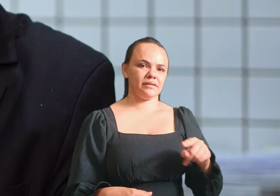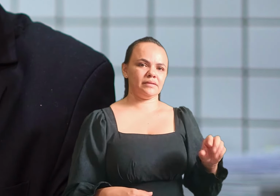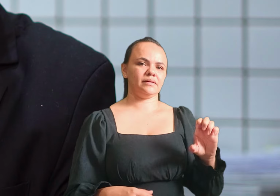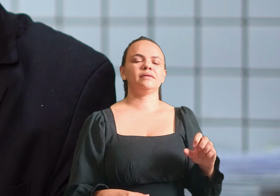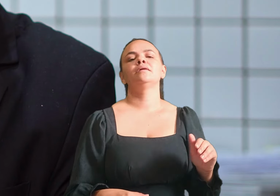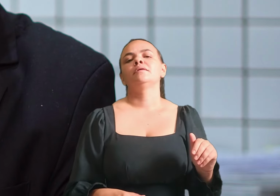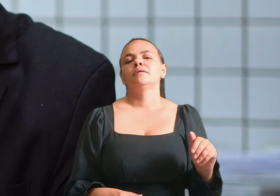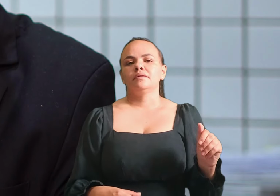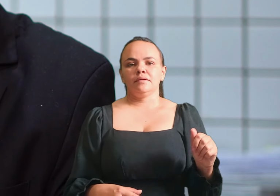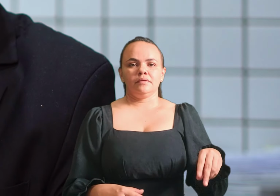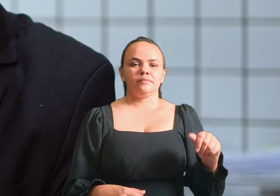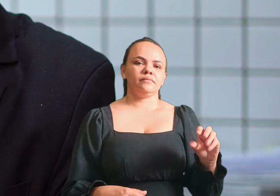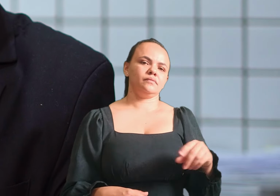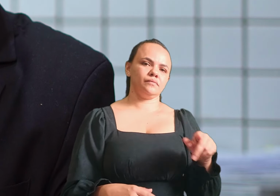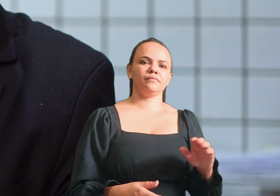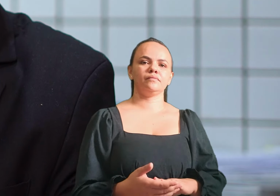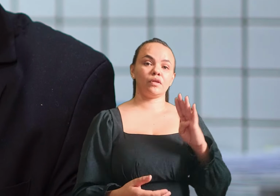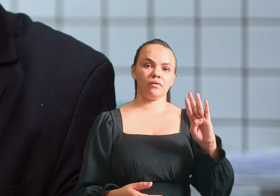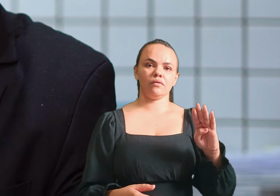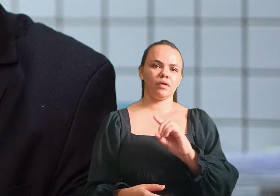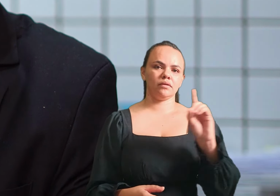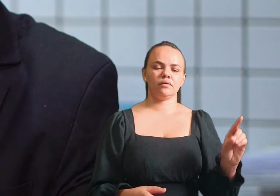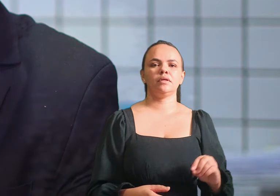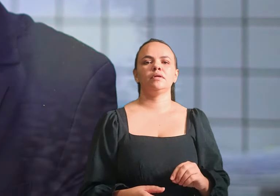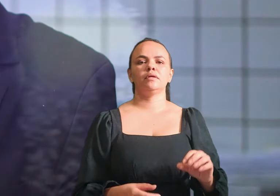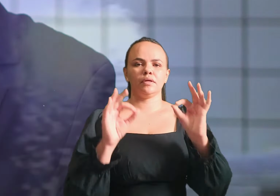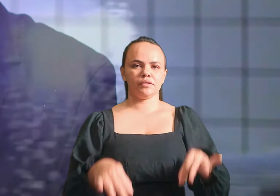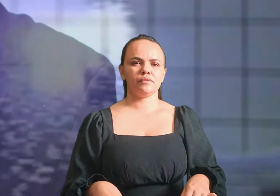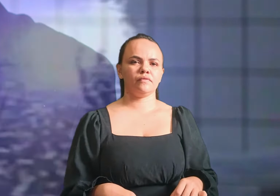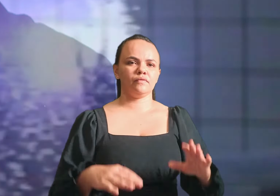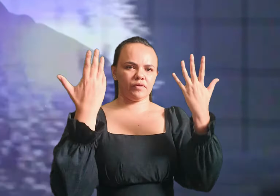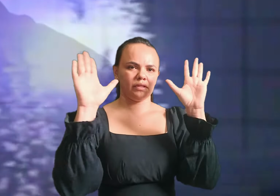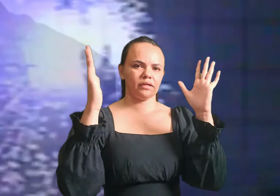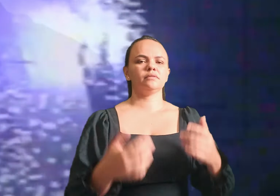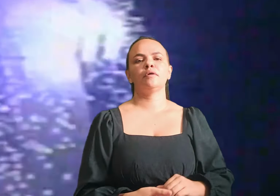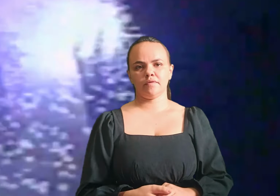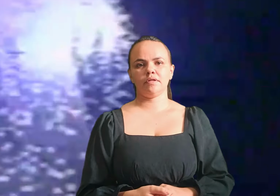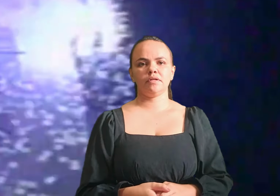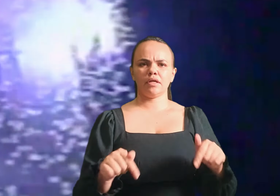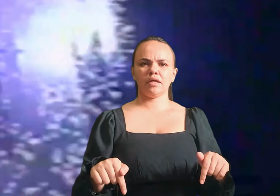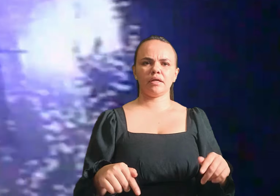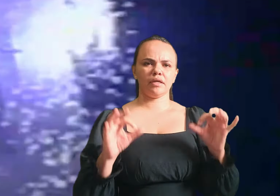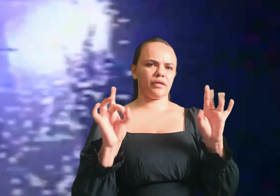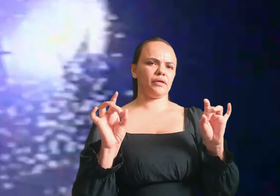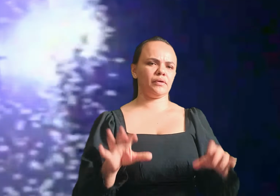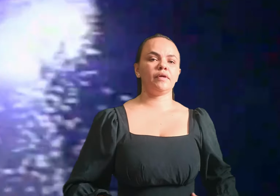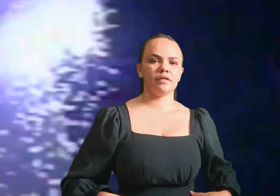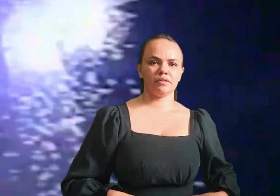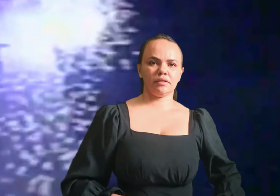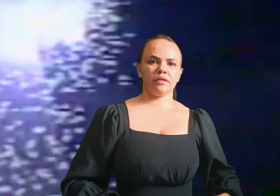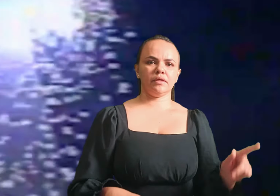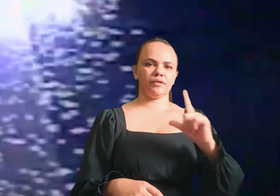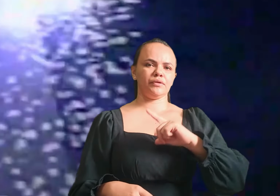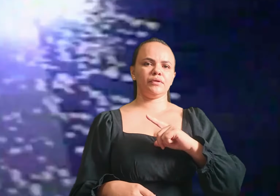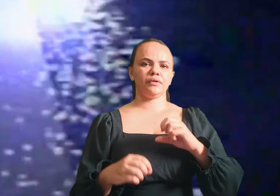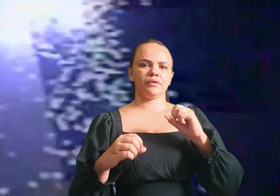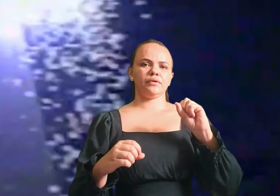dias finais da festa eh os festejos eram de forma especial Além dos